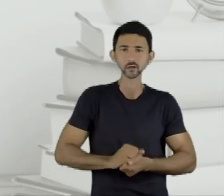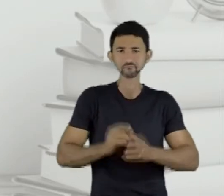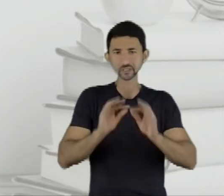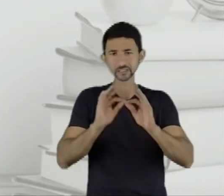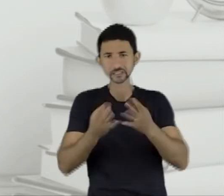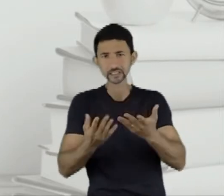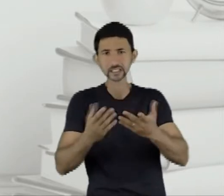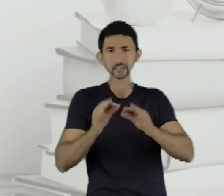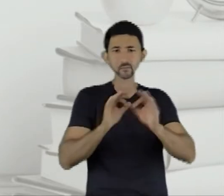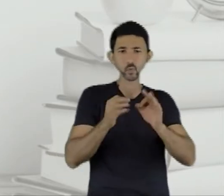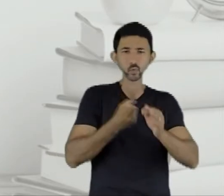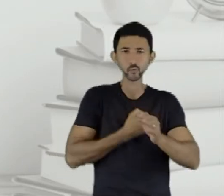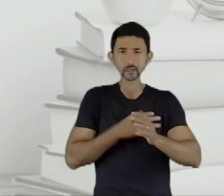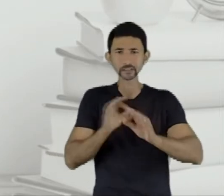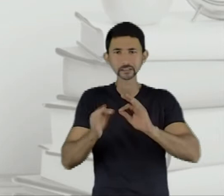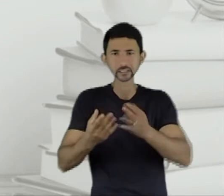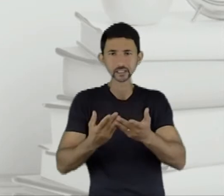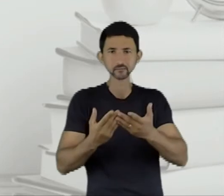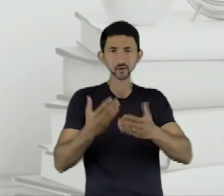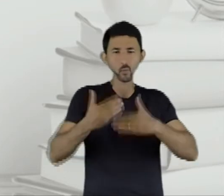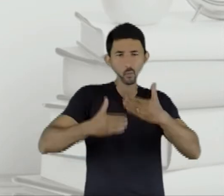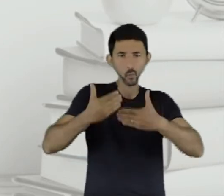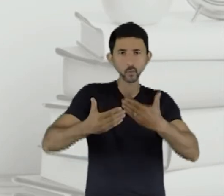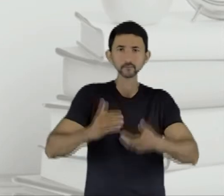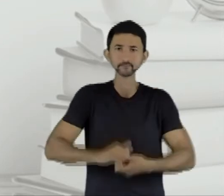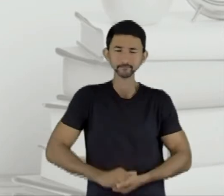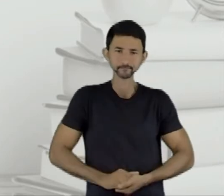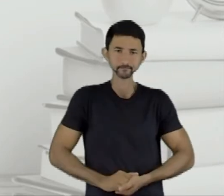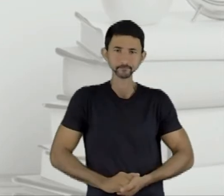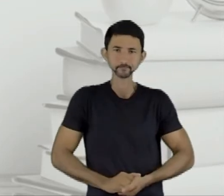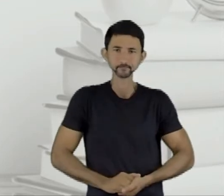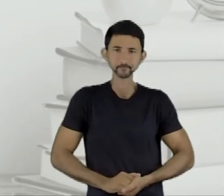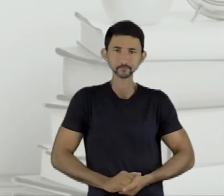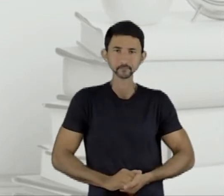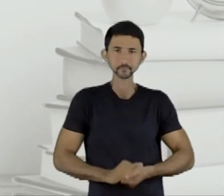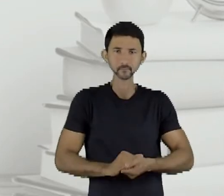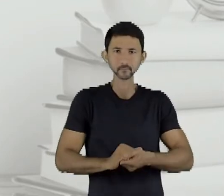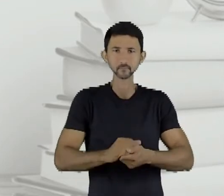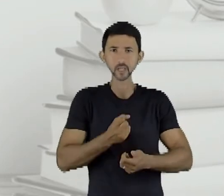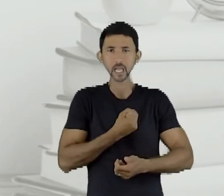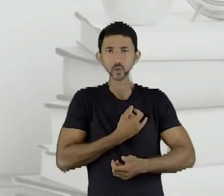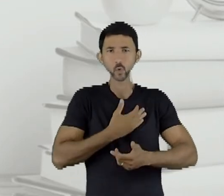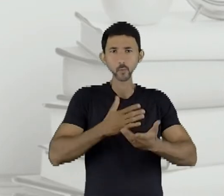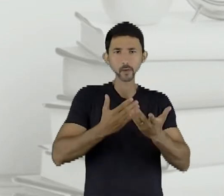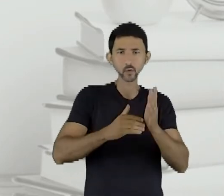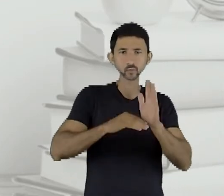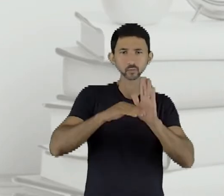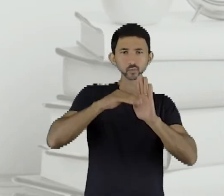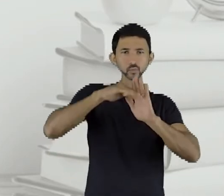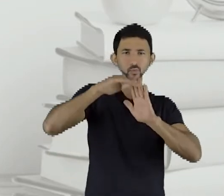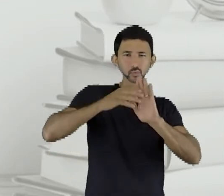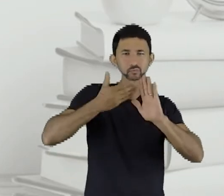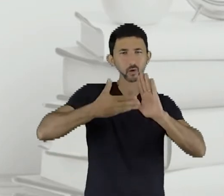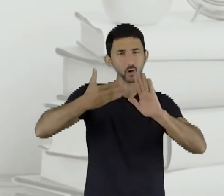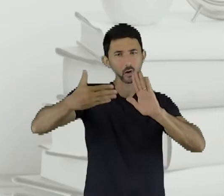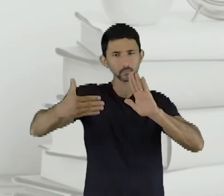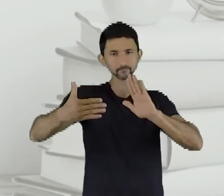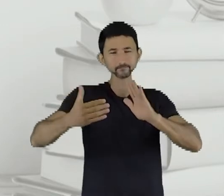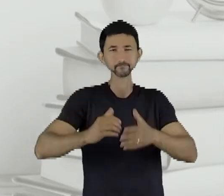simples, dízimas periódicas compostas, certo? Números decimais não exatos e assim